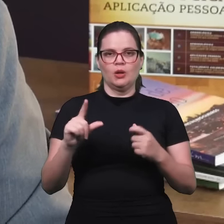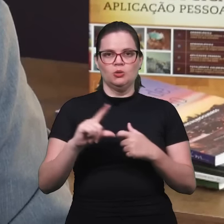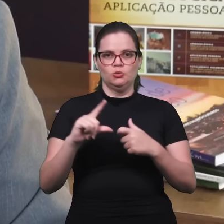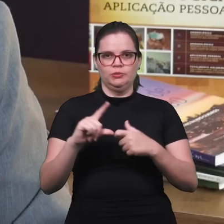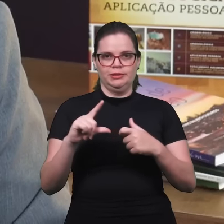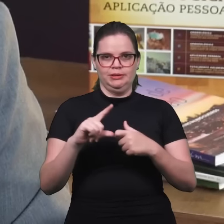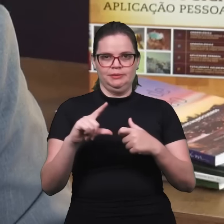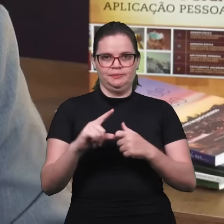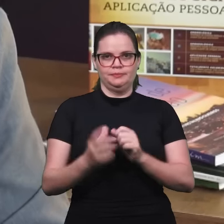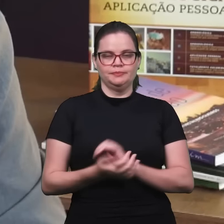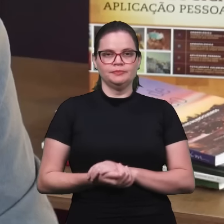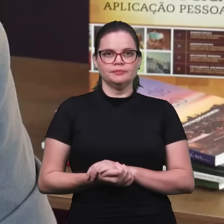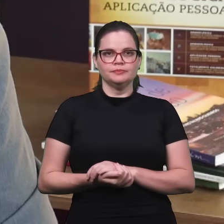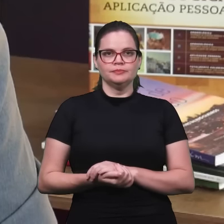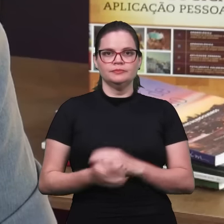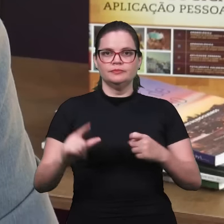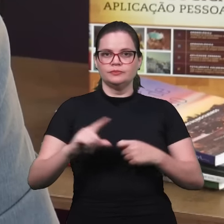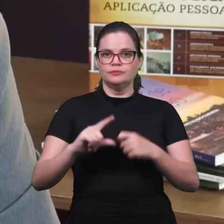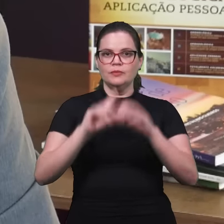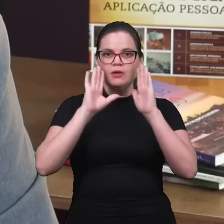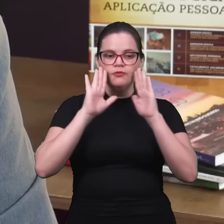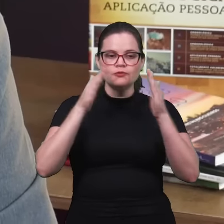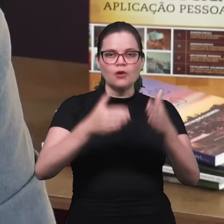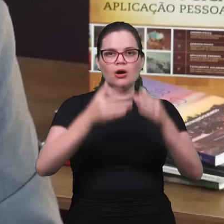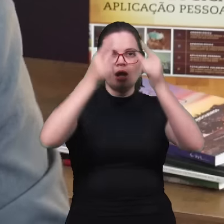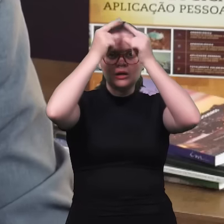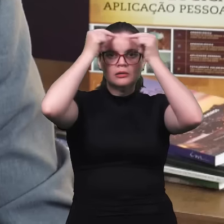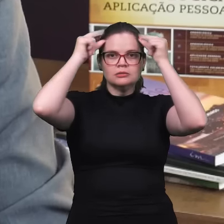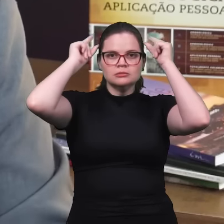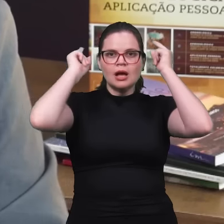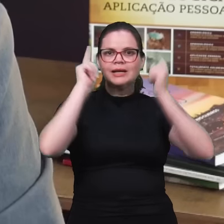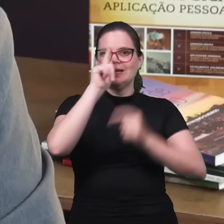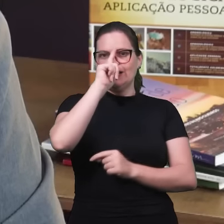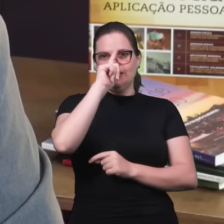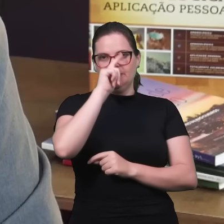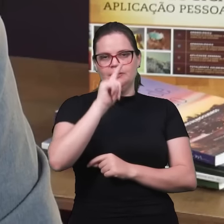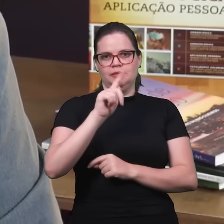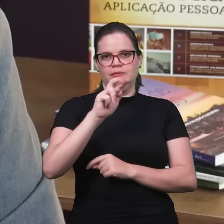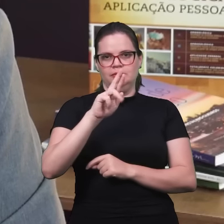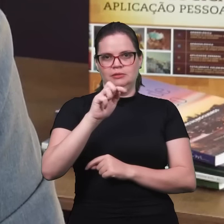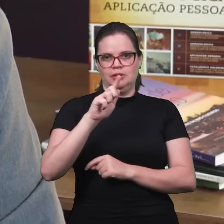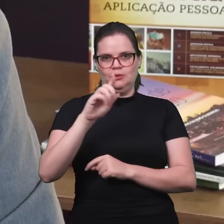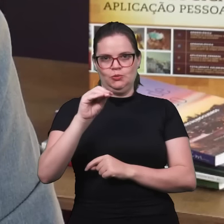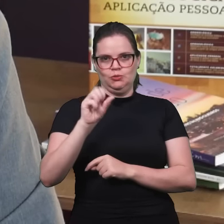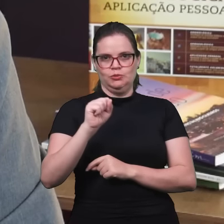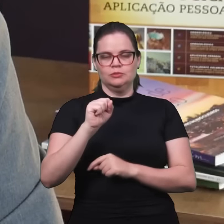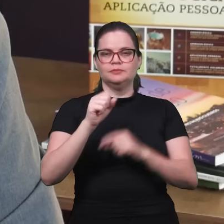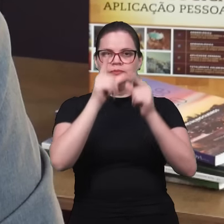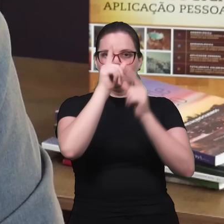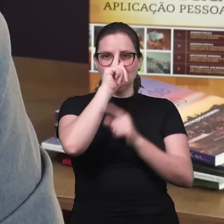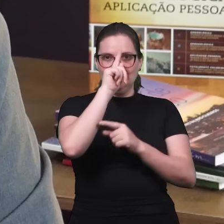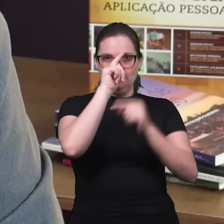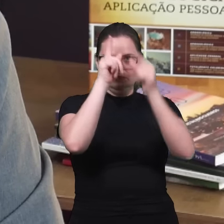Lucas, Lucas vai escrever para os gregos. E os gregos, eles eram um povo que era...